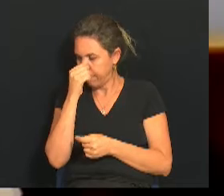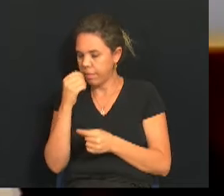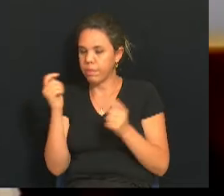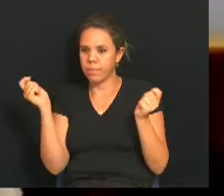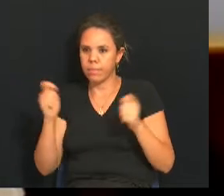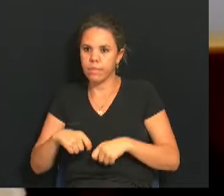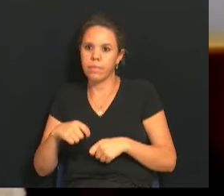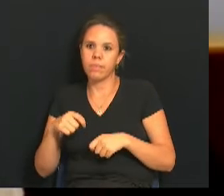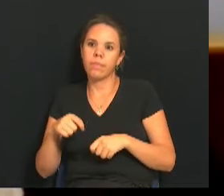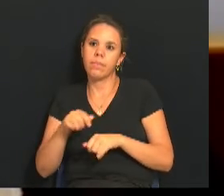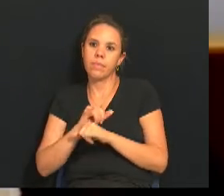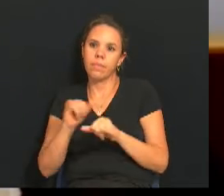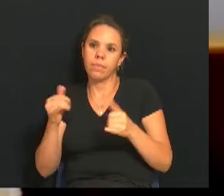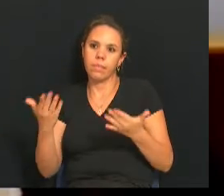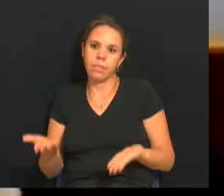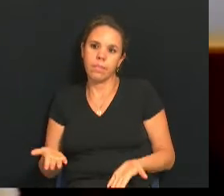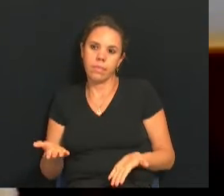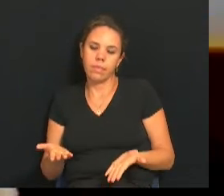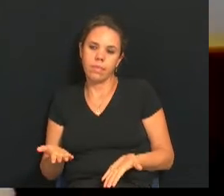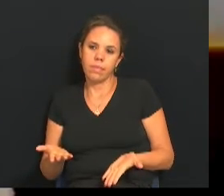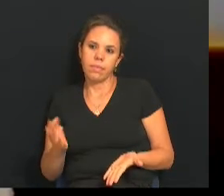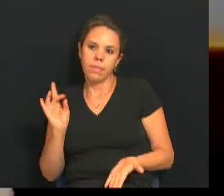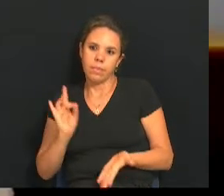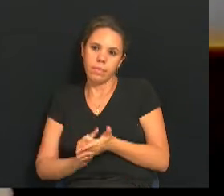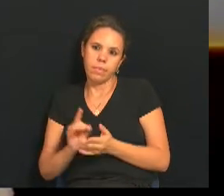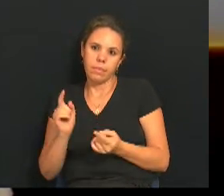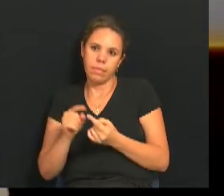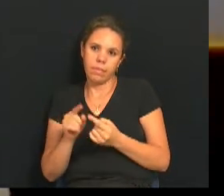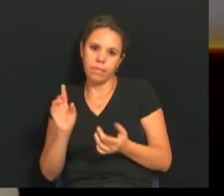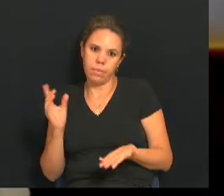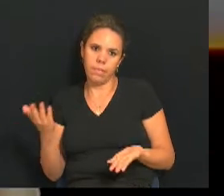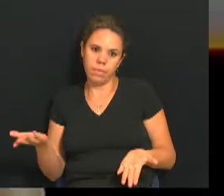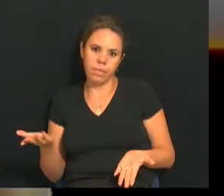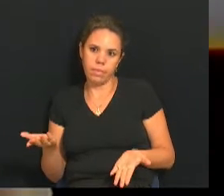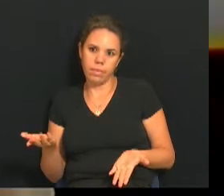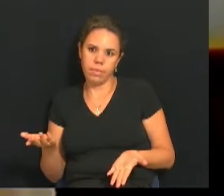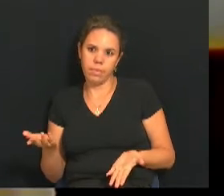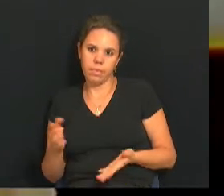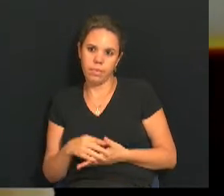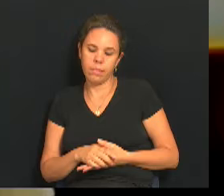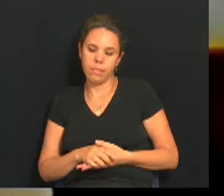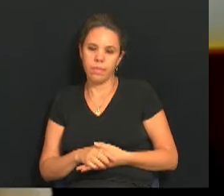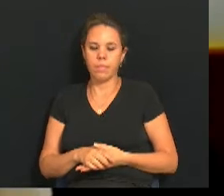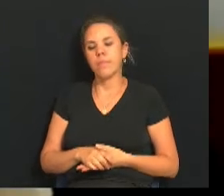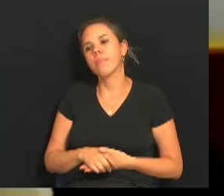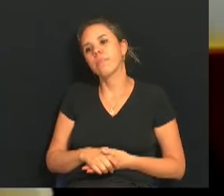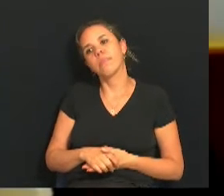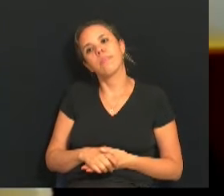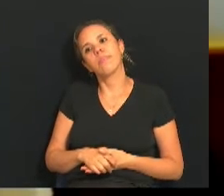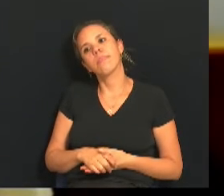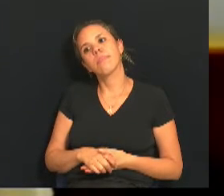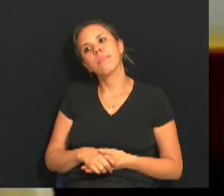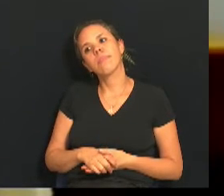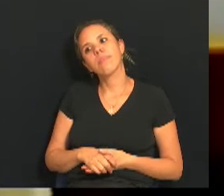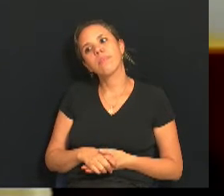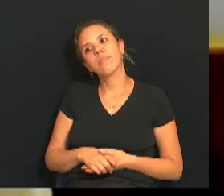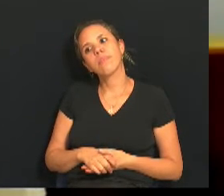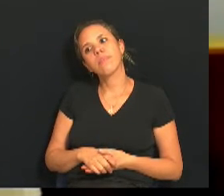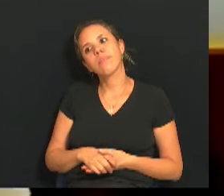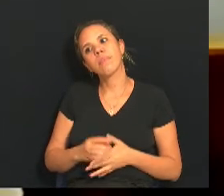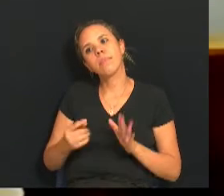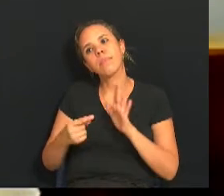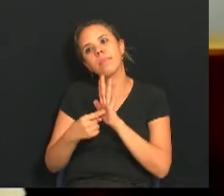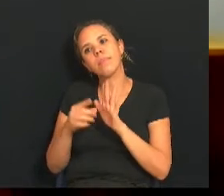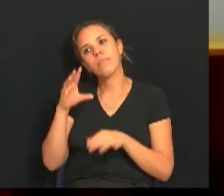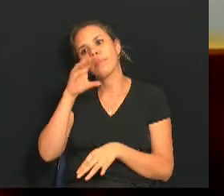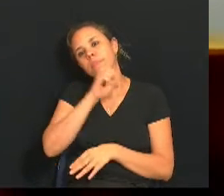considerados proclamados do que, de fato, os objetivos reais. Quer dizer, né? E aí eu vou mostrar